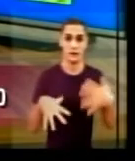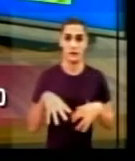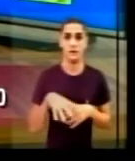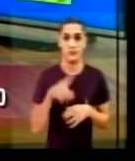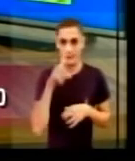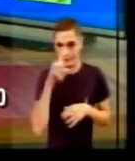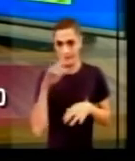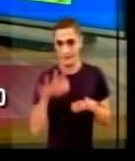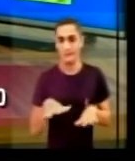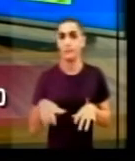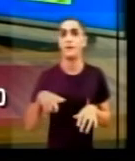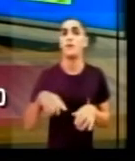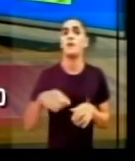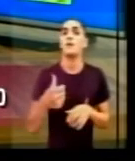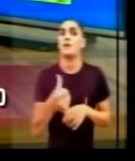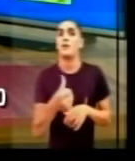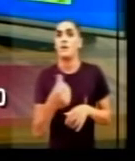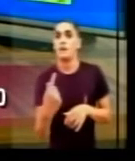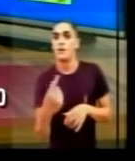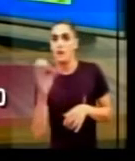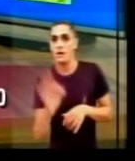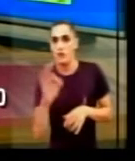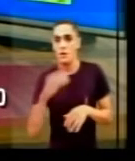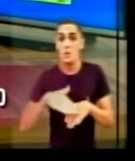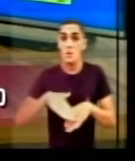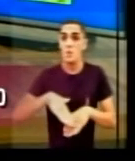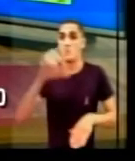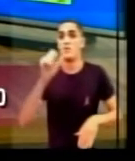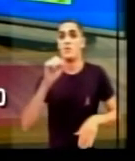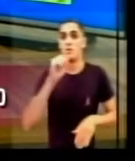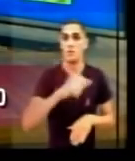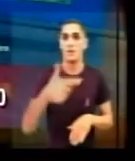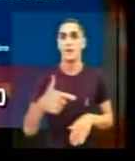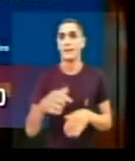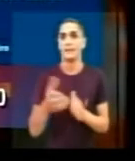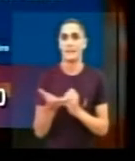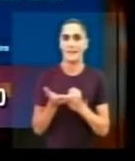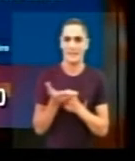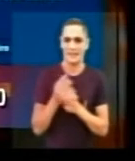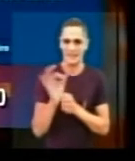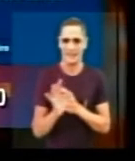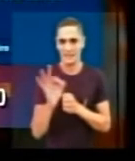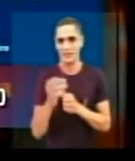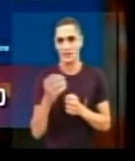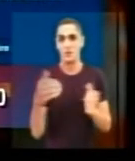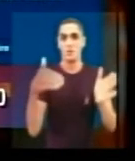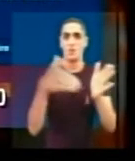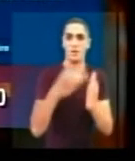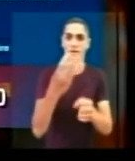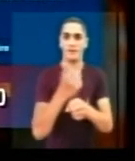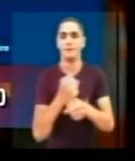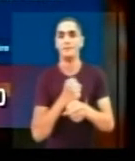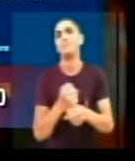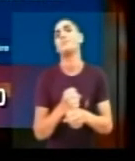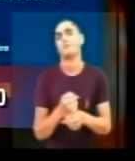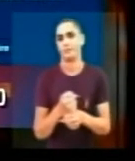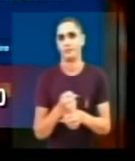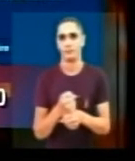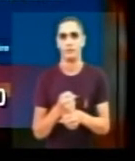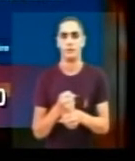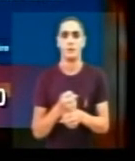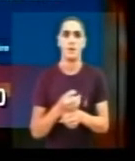61% a mais de óbitos do que a média dos últimos 3 anos. No mês de